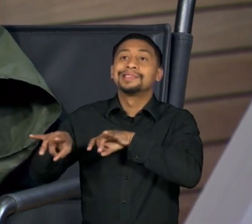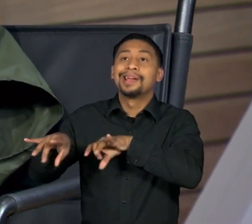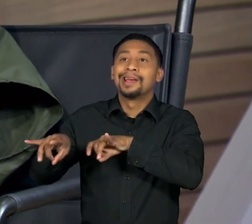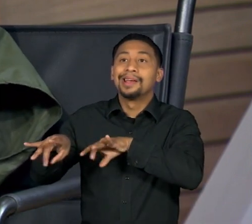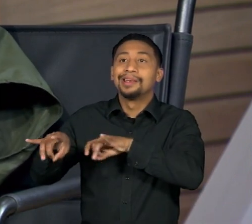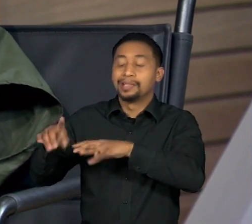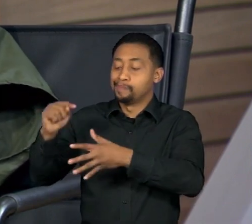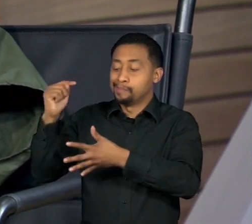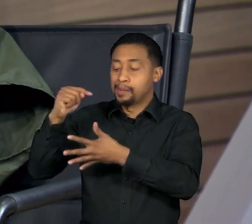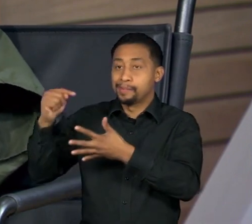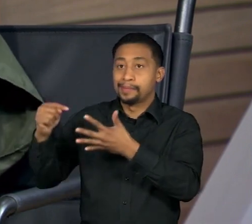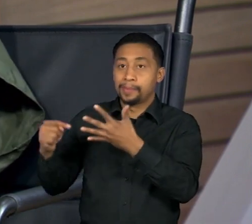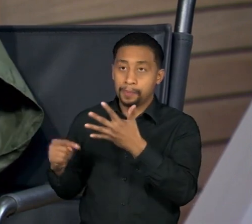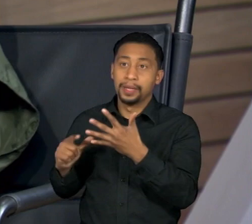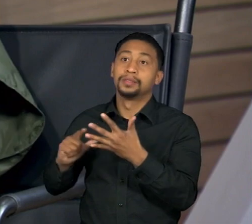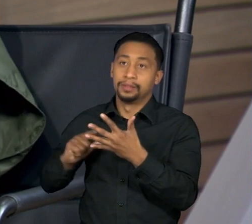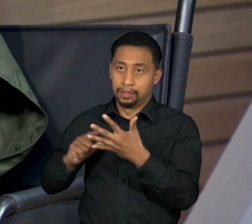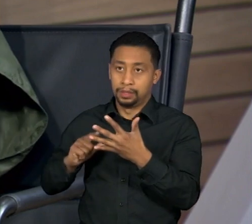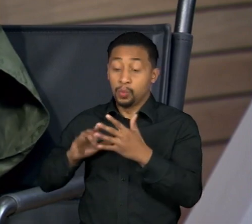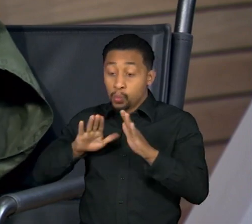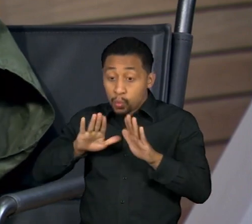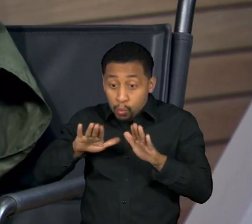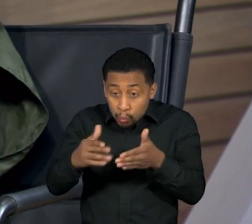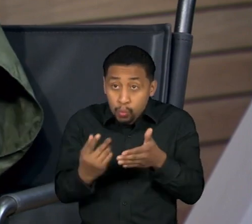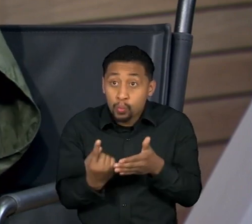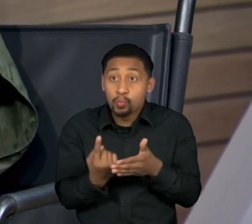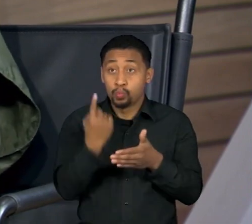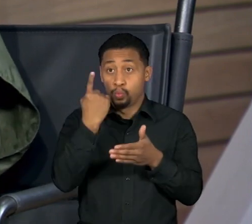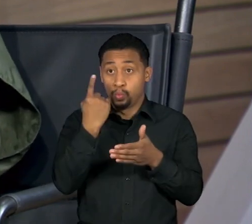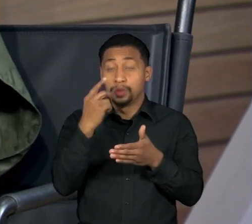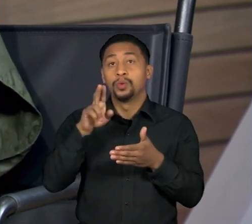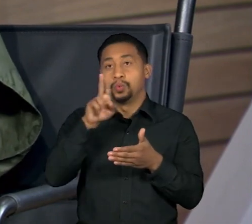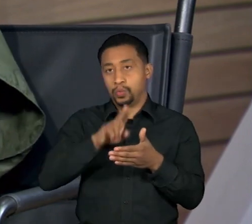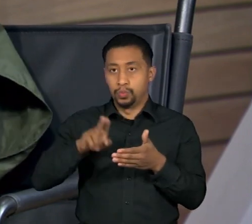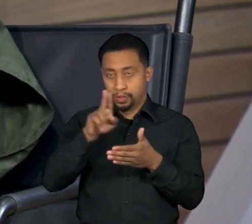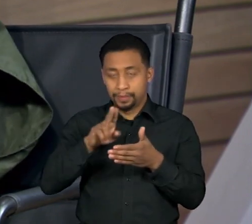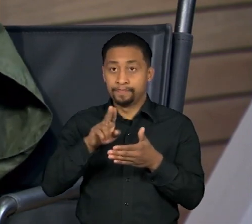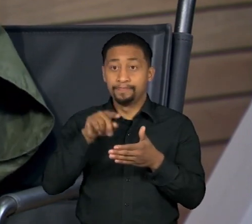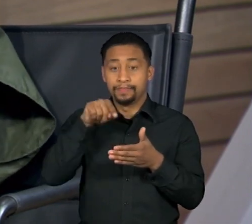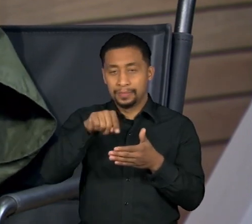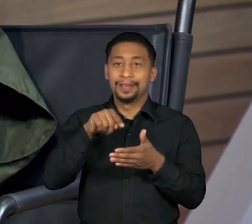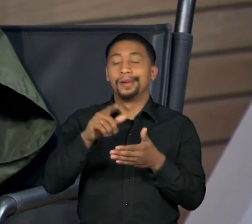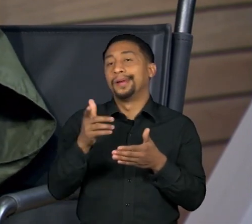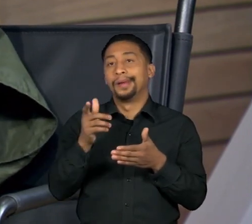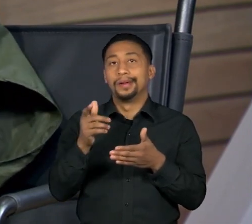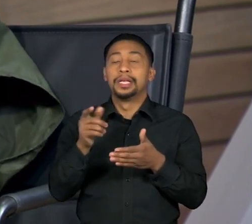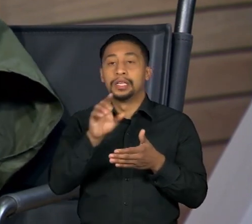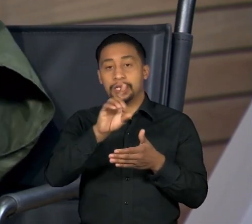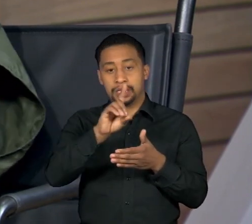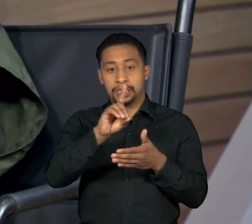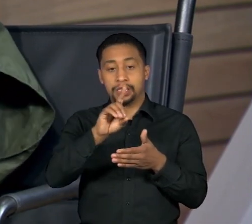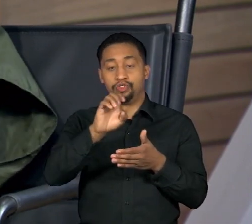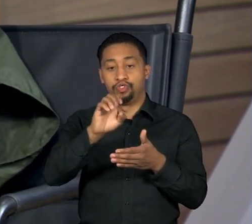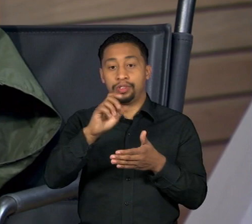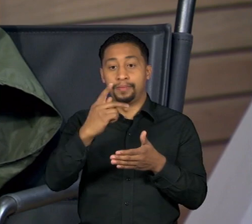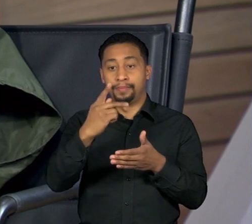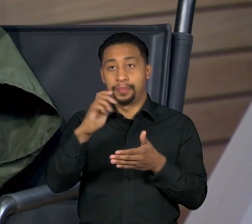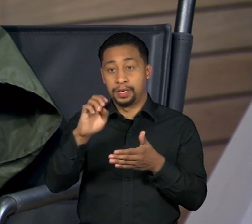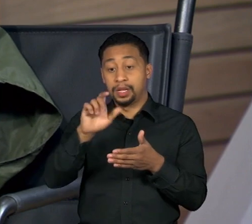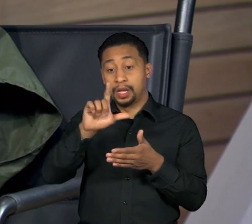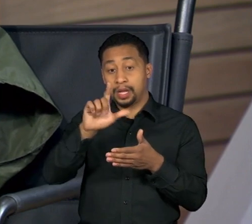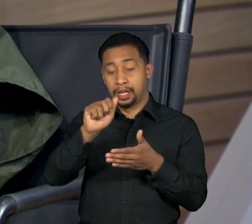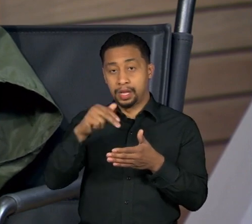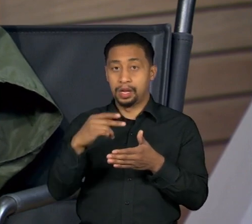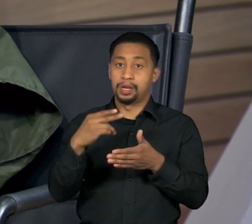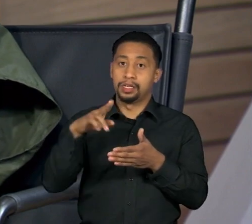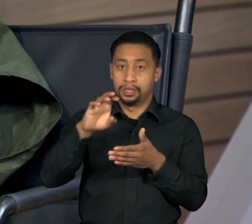vários ramos da inteligência artificial. Nós estamos falando de uma técnica que se chama rede de neurais profundas, em inglês chama Deep Learning, que é inspirado no funcionamento do